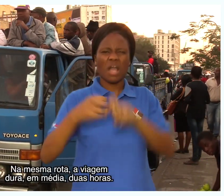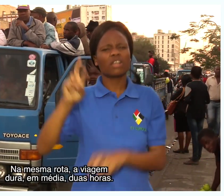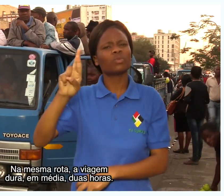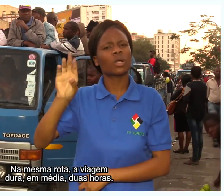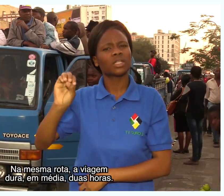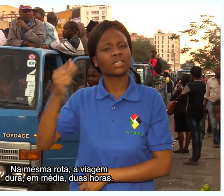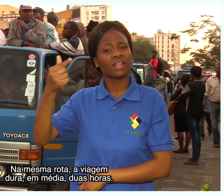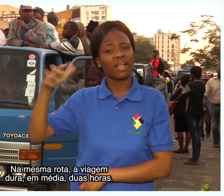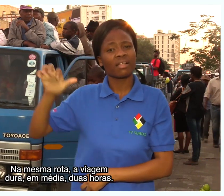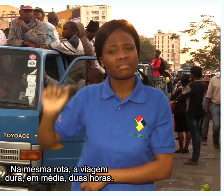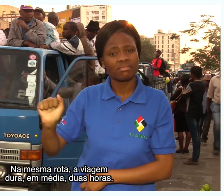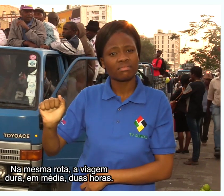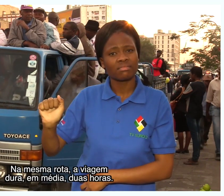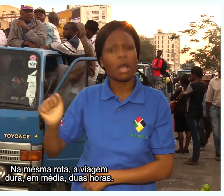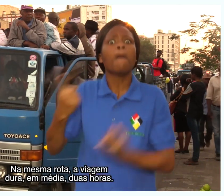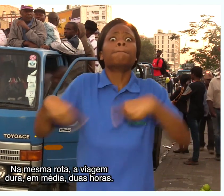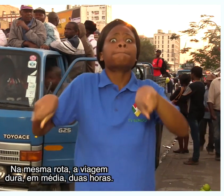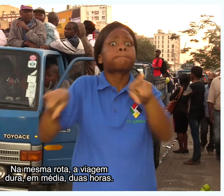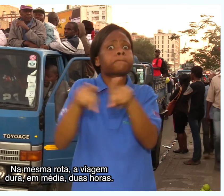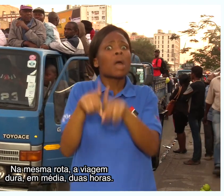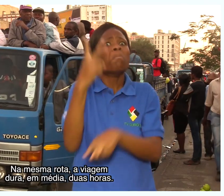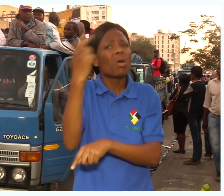a viagem dura, em média, duas horas.